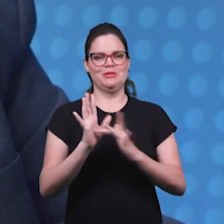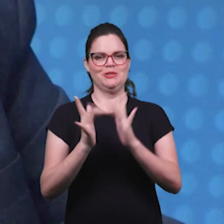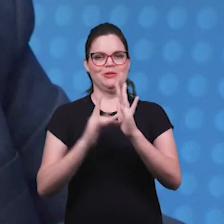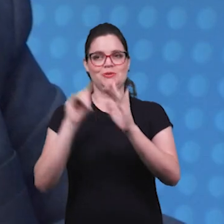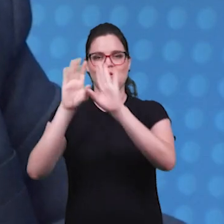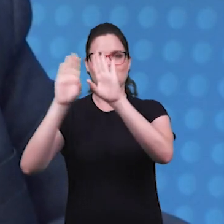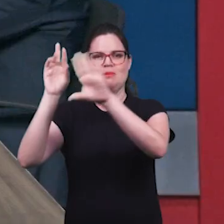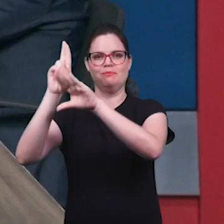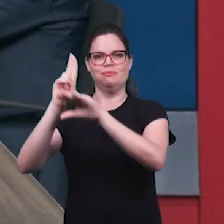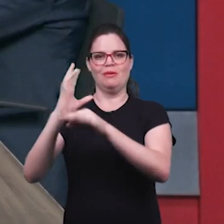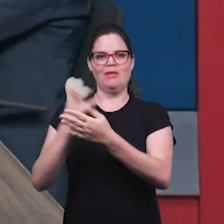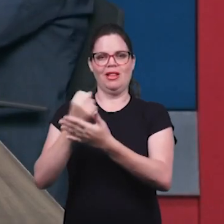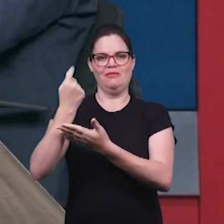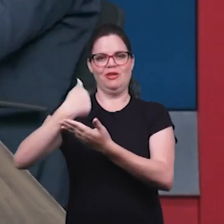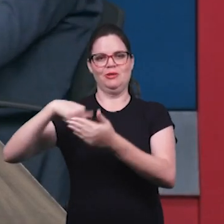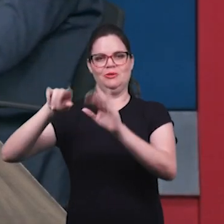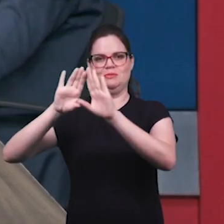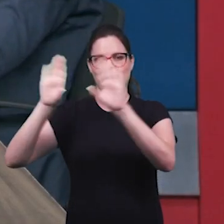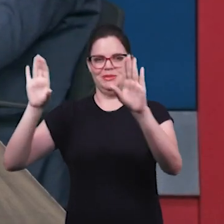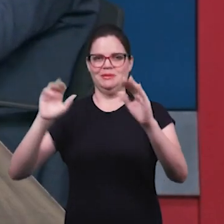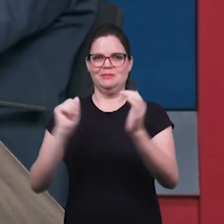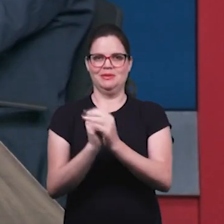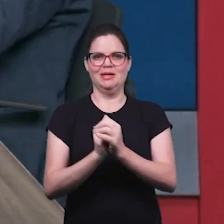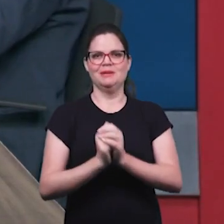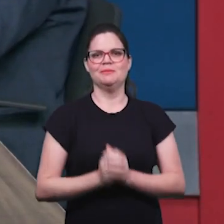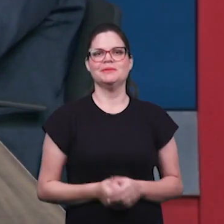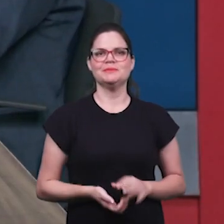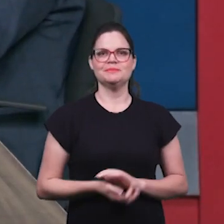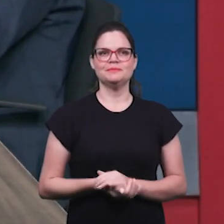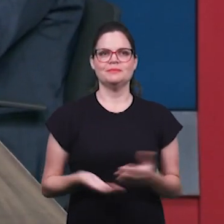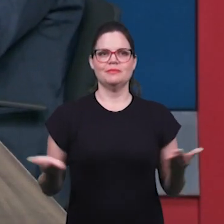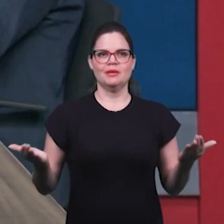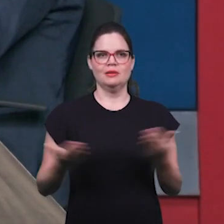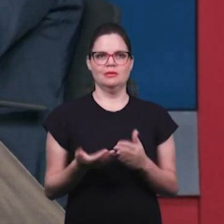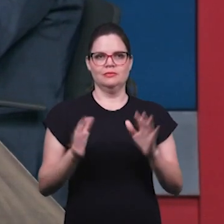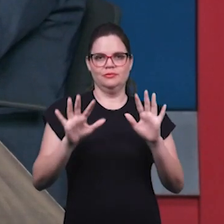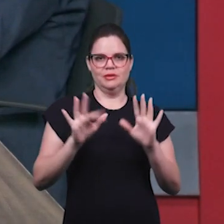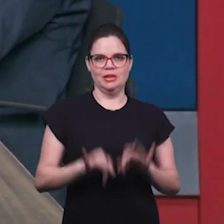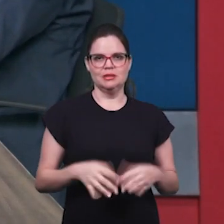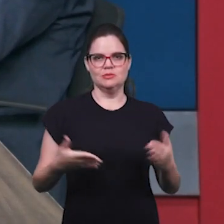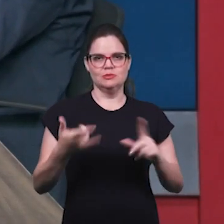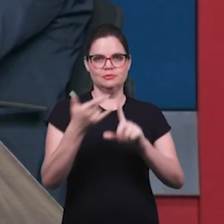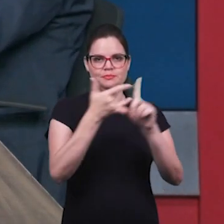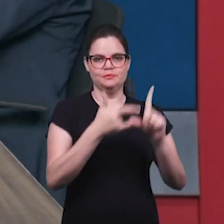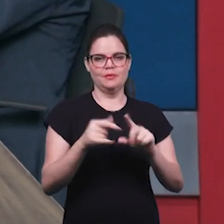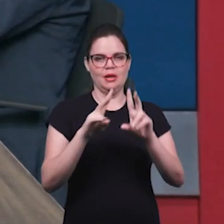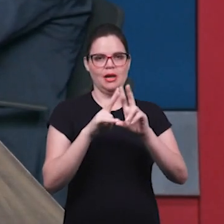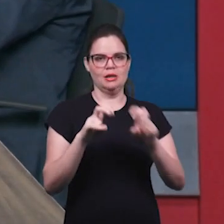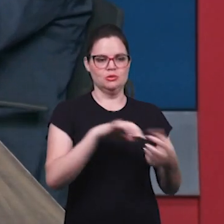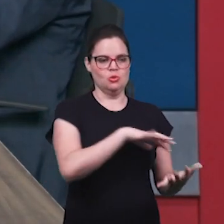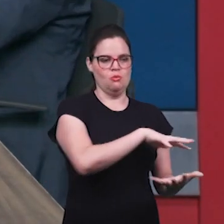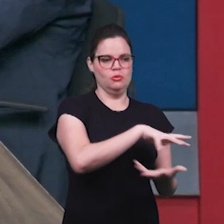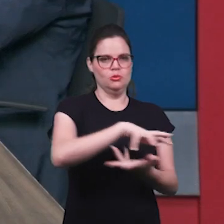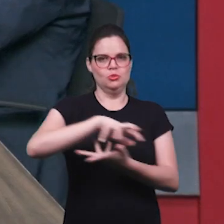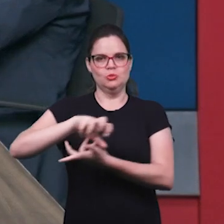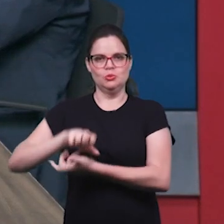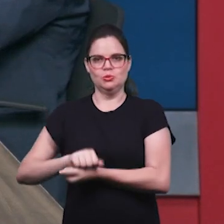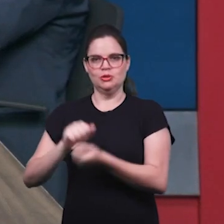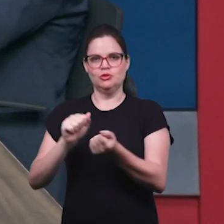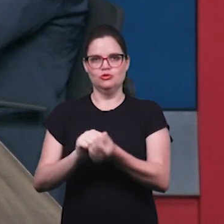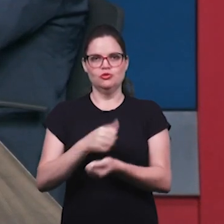igreja. Maravilha, estamos encerrando então essa live sobre o mundo envelhece, despedir aqui do professor Cleiton, a paz do